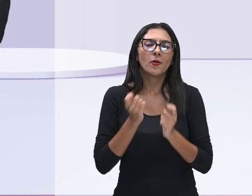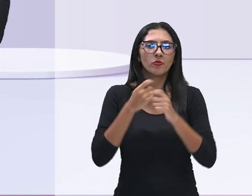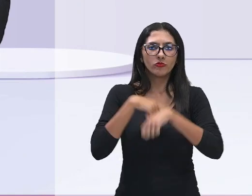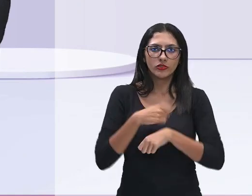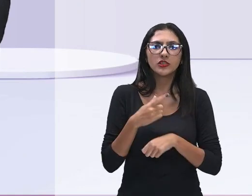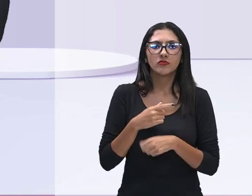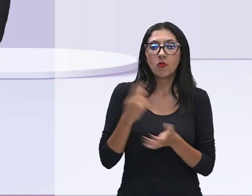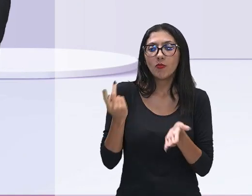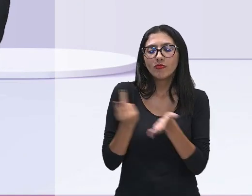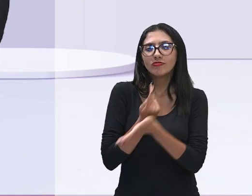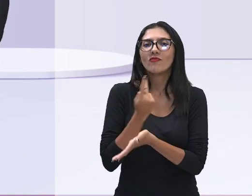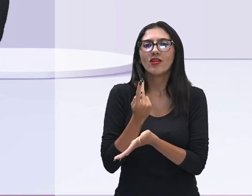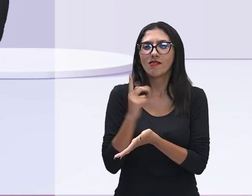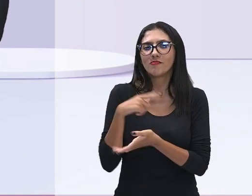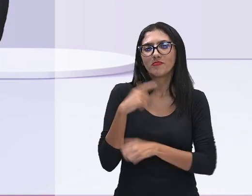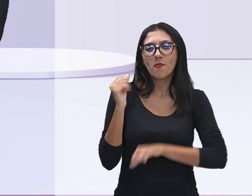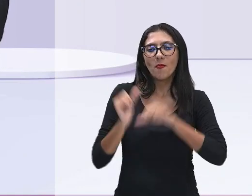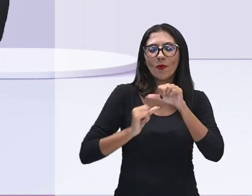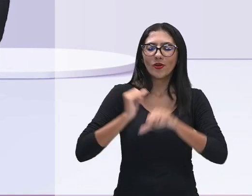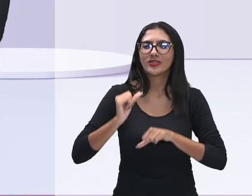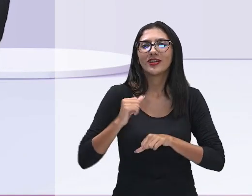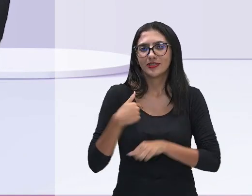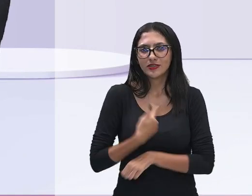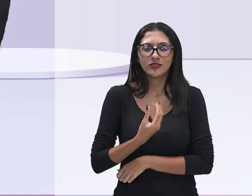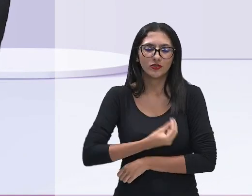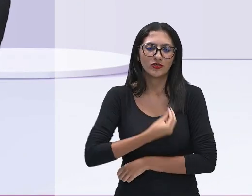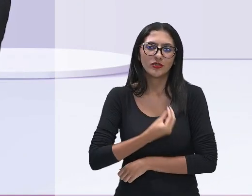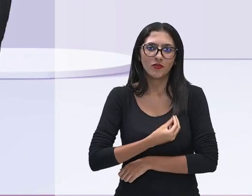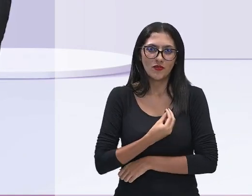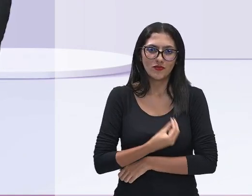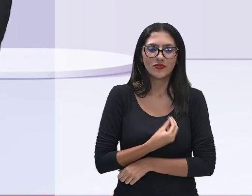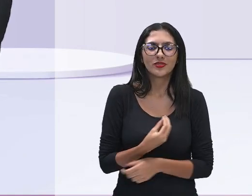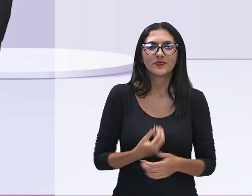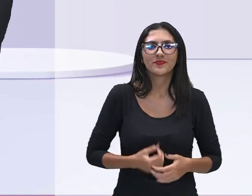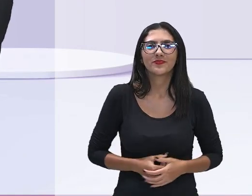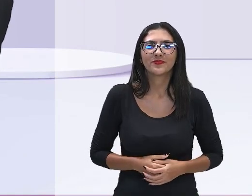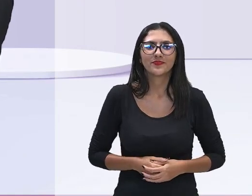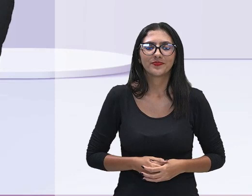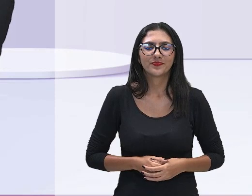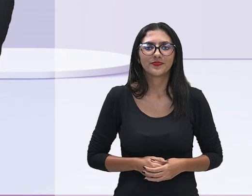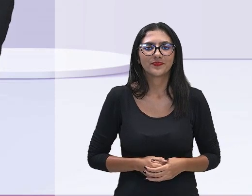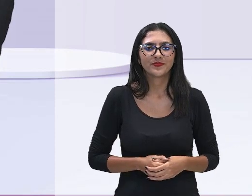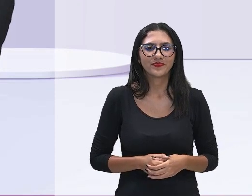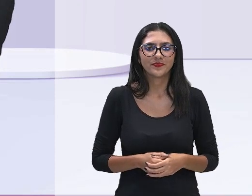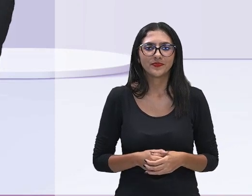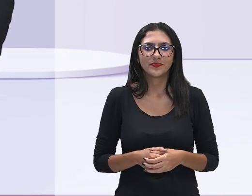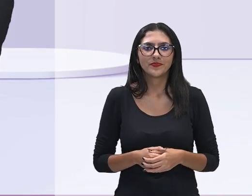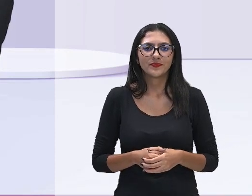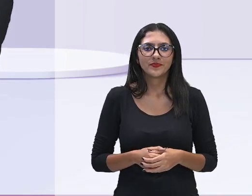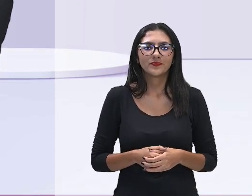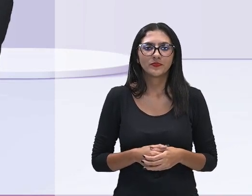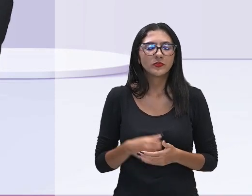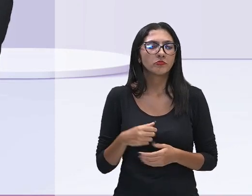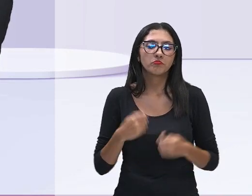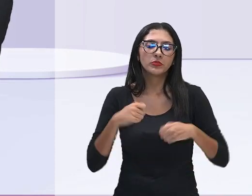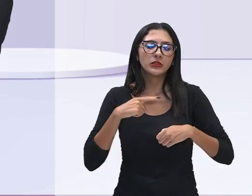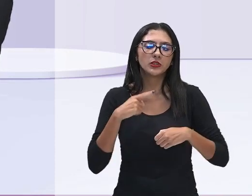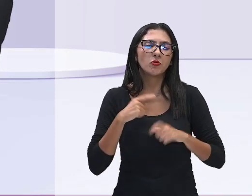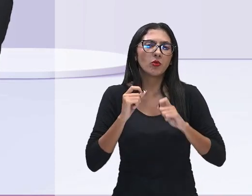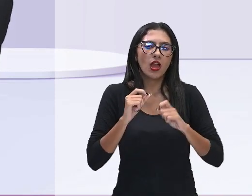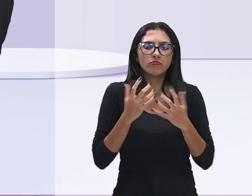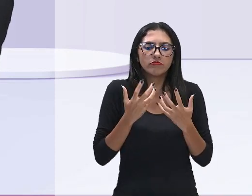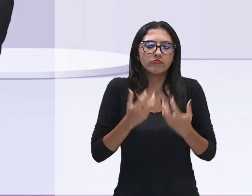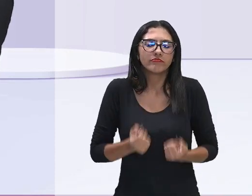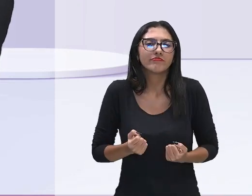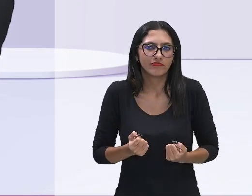essas transformações que a vida nos coloca na nossa frente, tá? A aceitação, tá? A